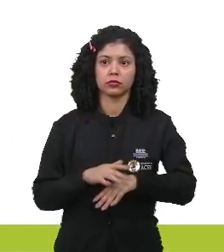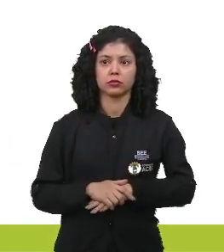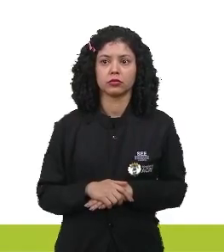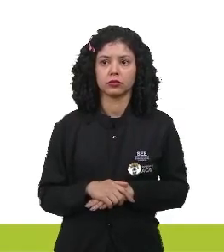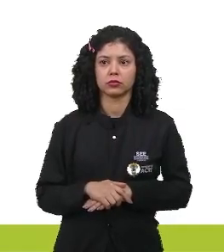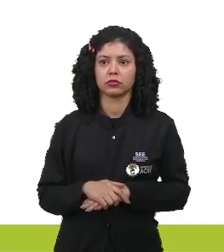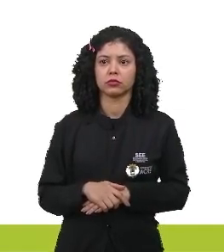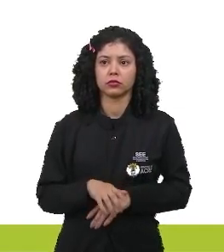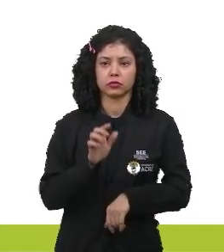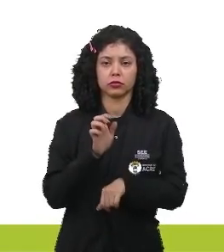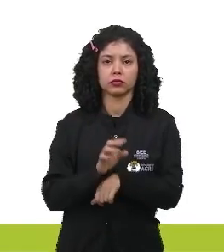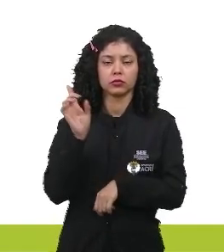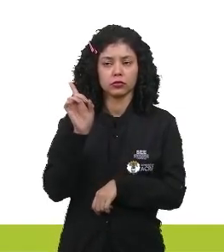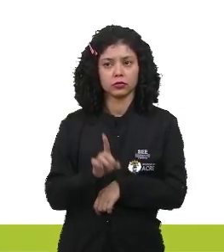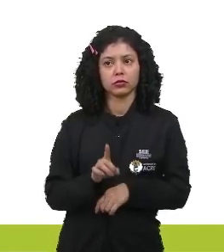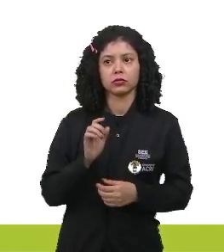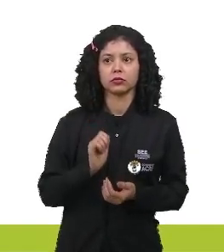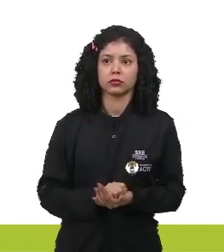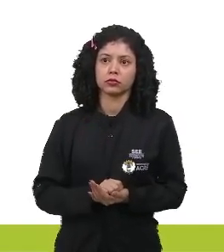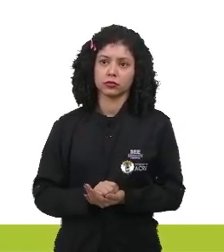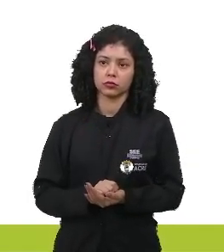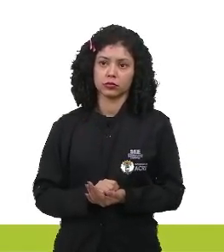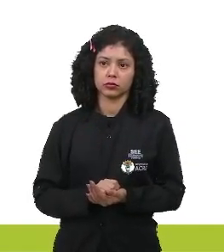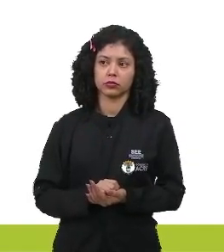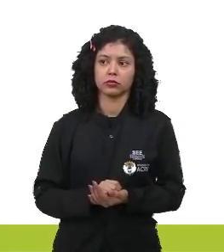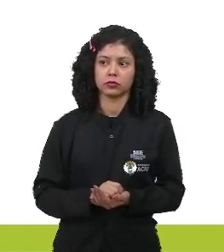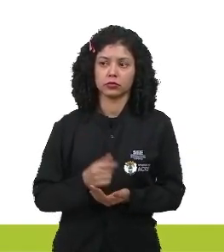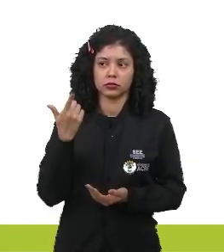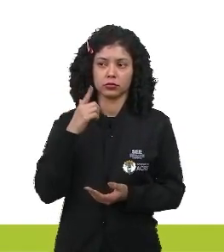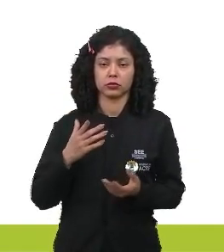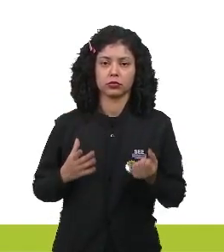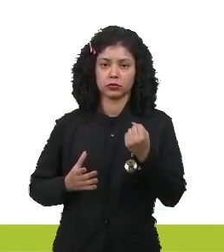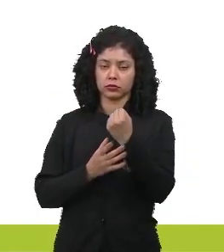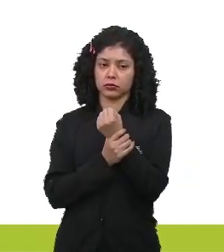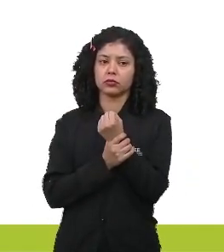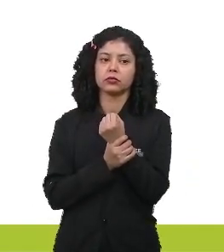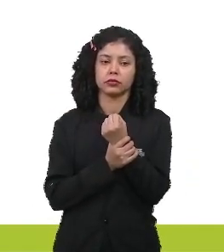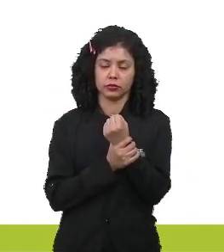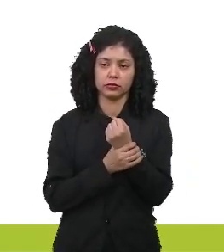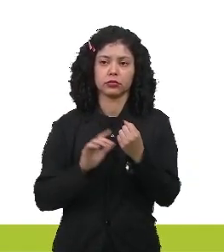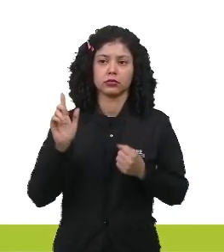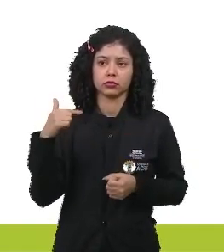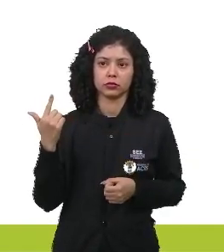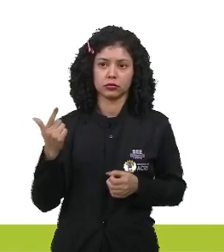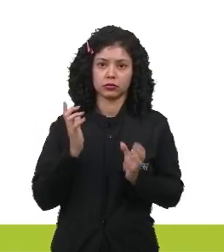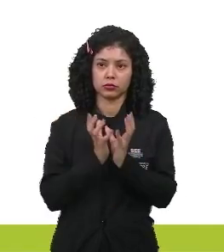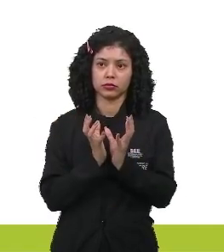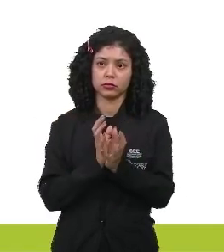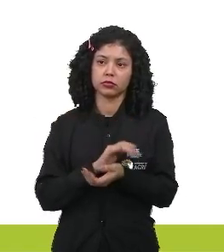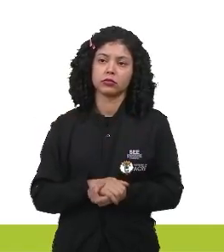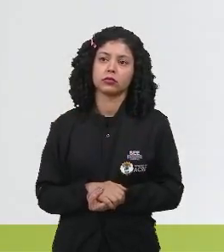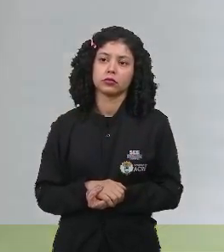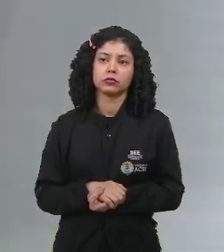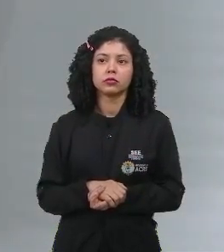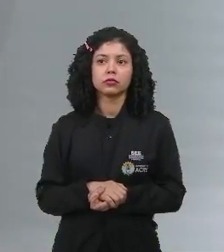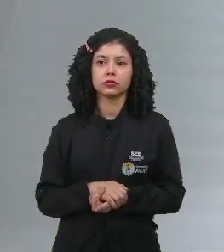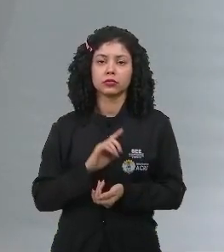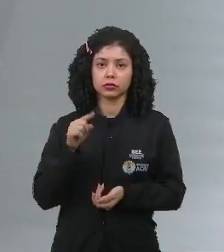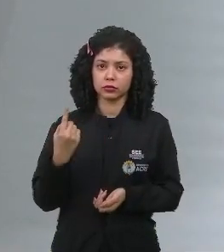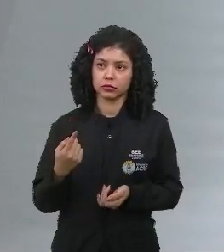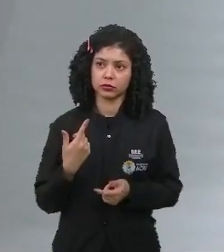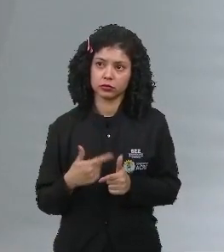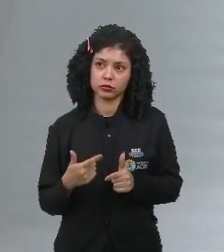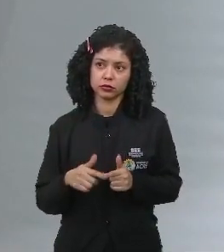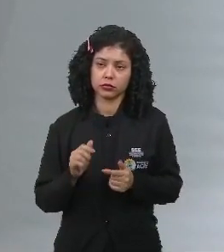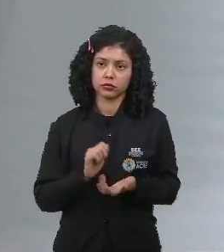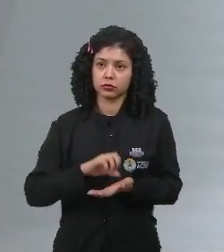o estado de direito de montesquie garante a proteção do grupo contra outros grupos então é aquele caso